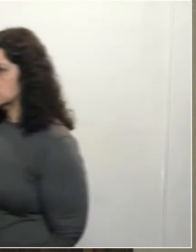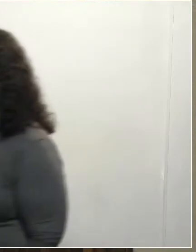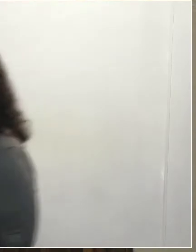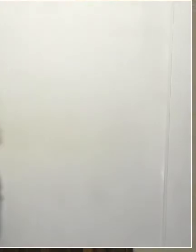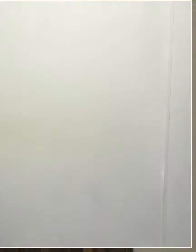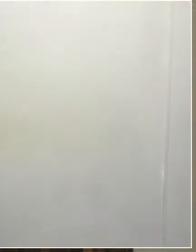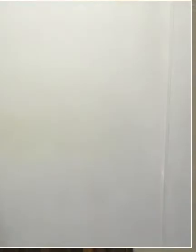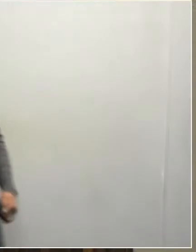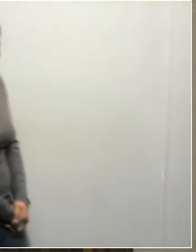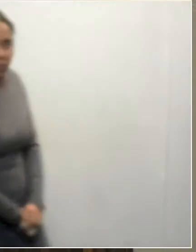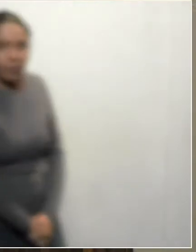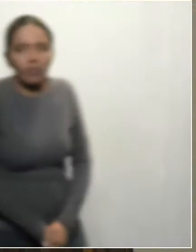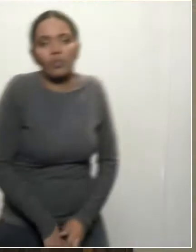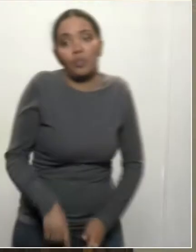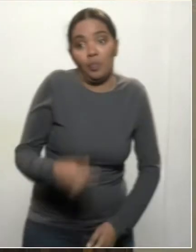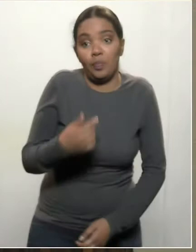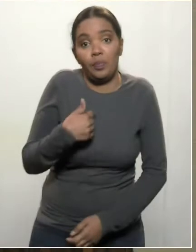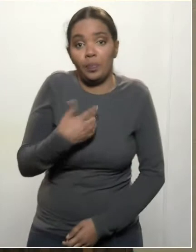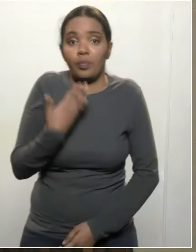Peço voto sim, óbvio.